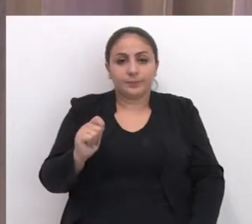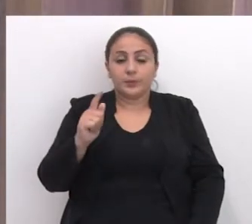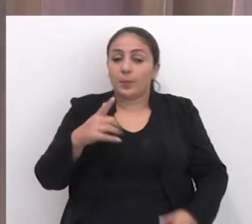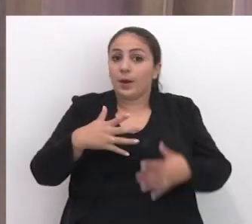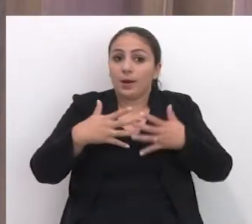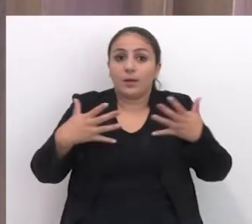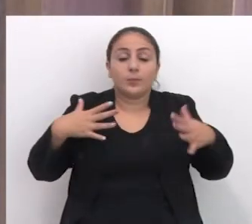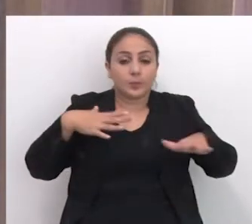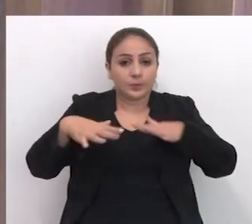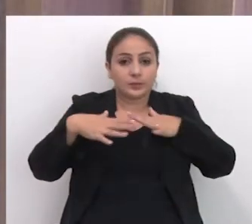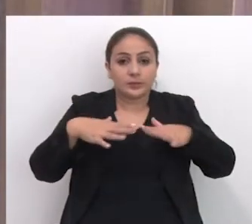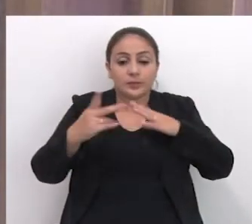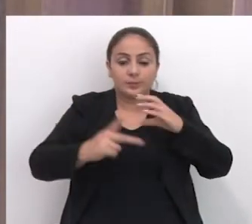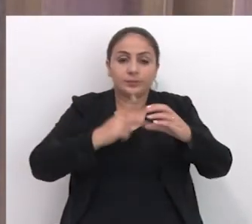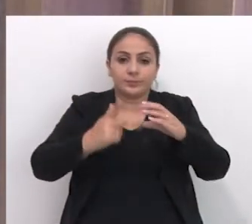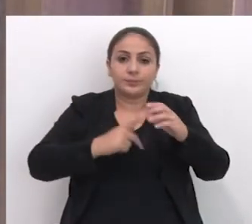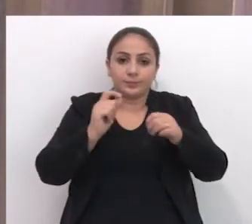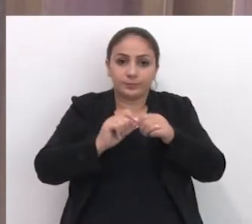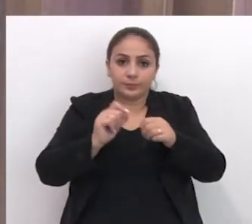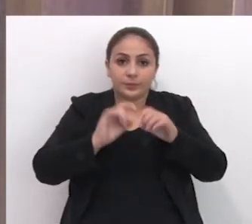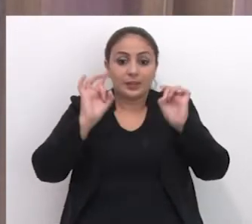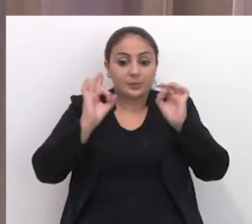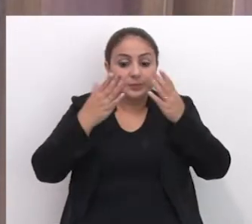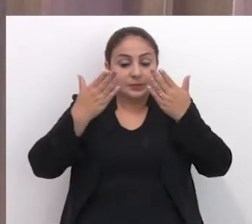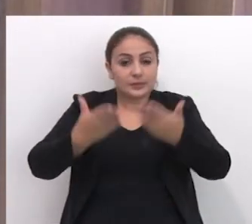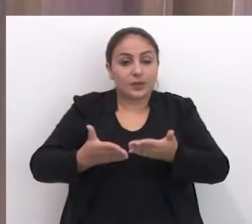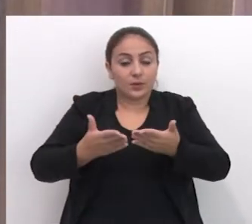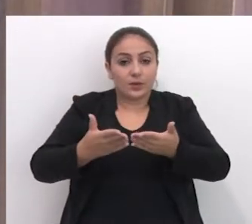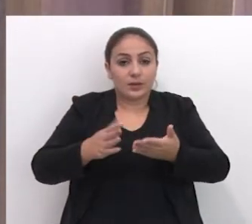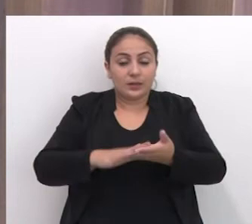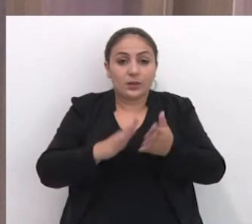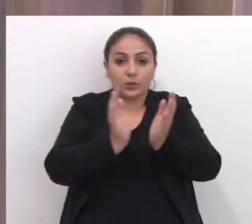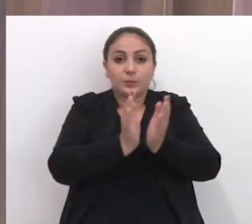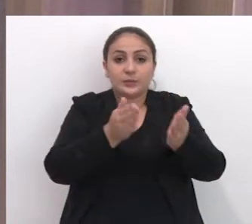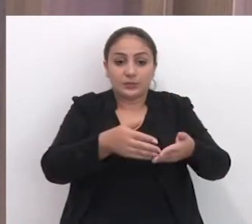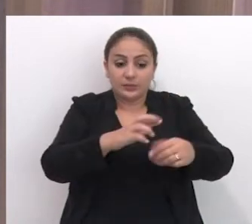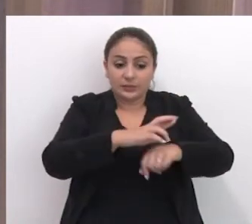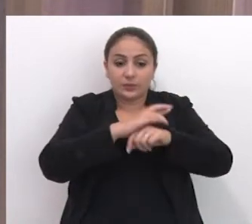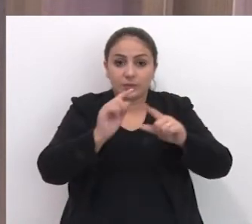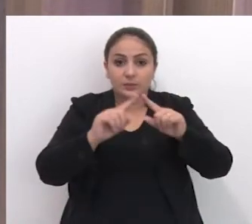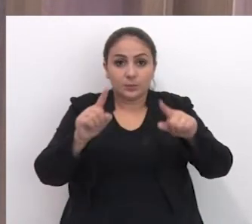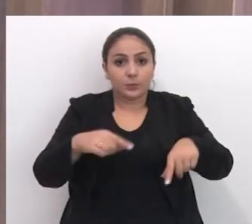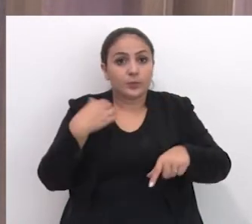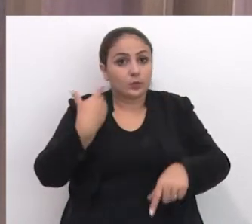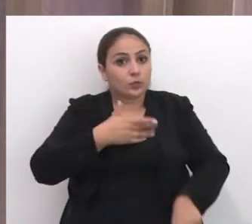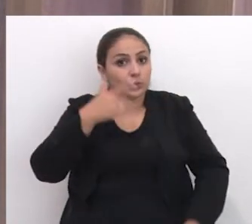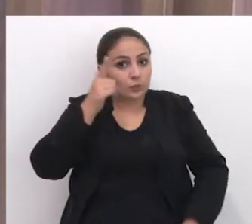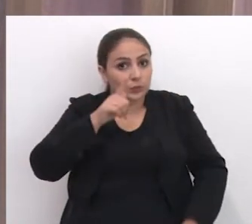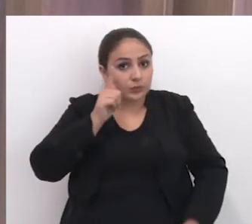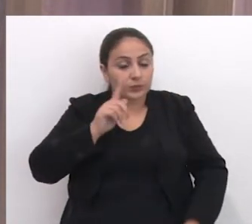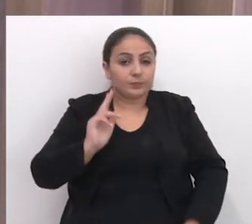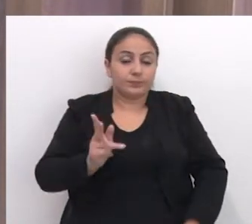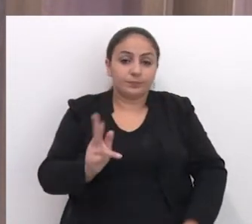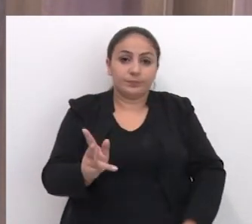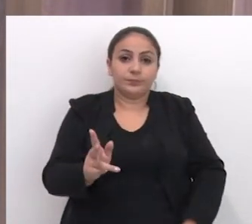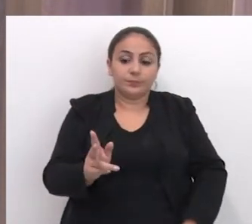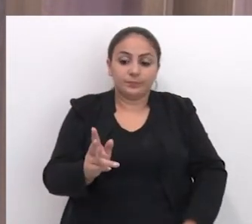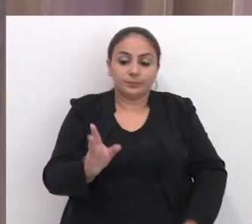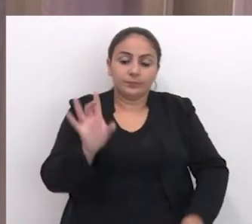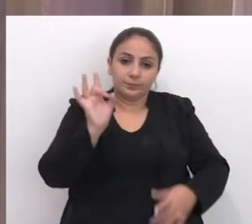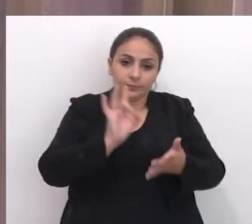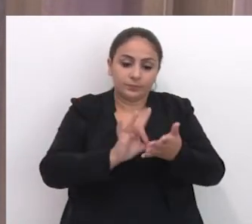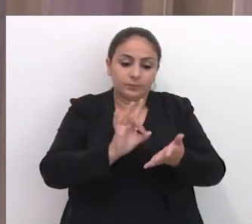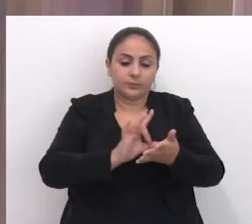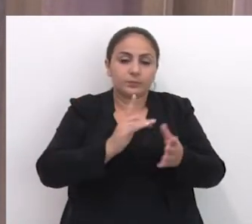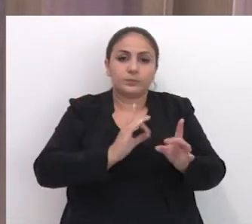grande mobilização que a Câmara de Vereadores faz, em especial a Frente Parlamentar de Segurança Pública, para que nós possamos